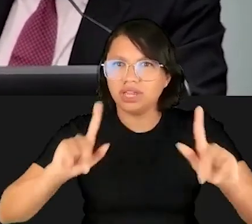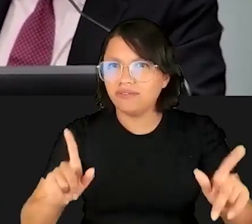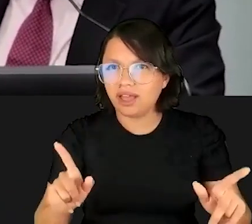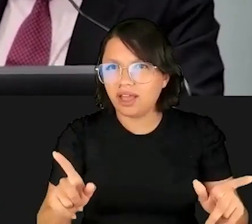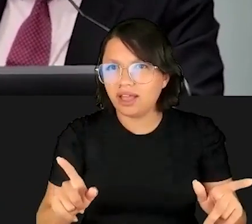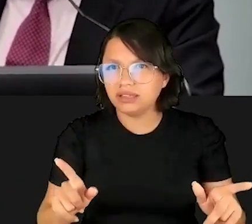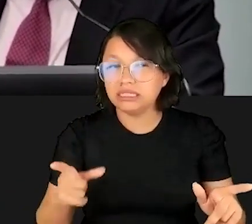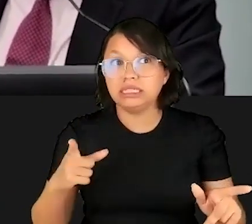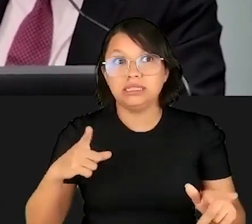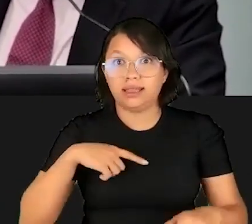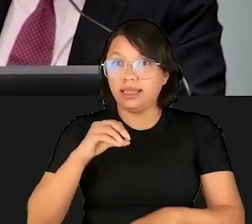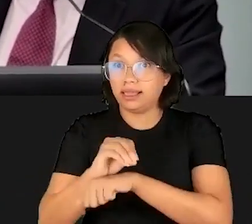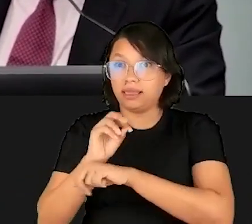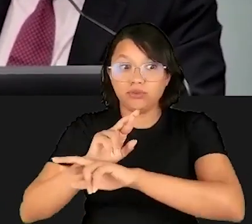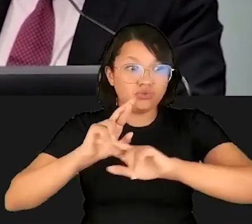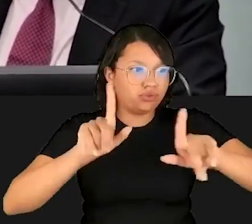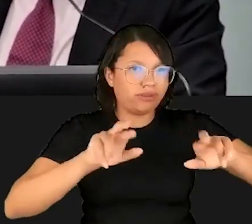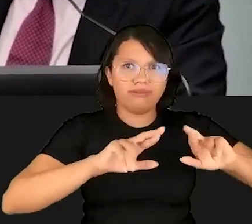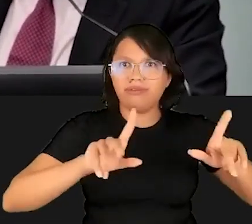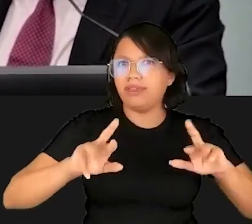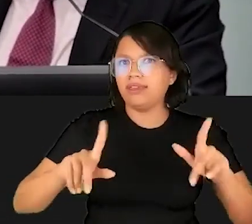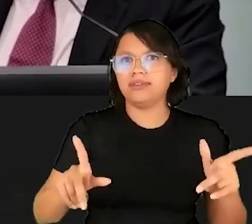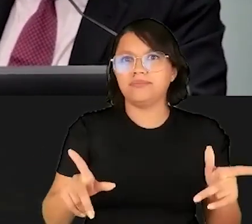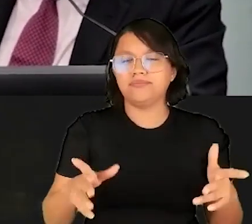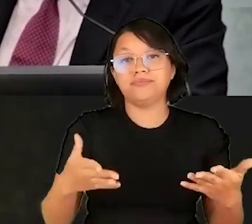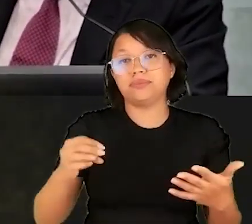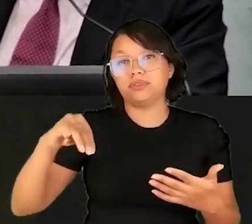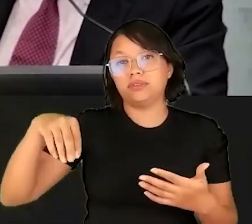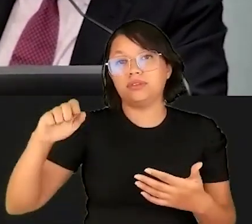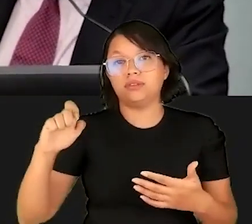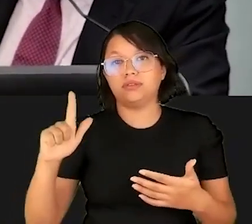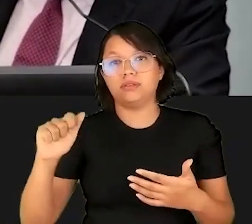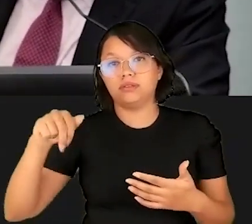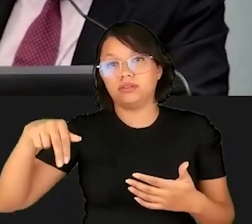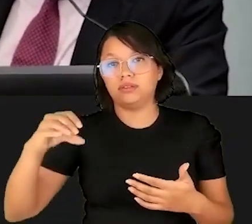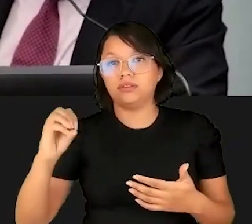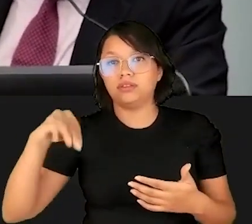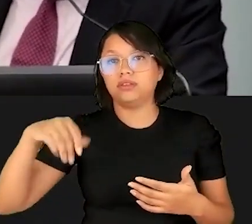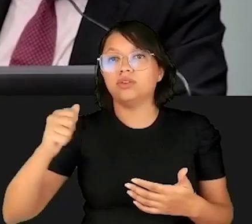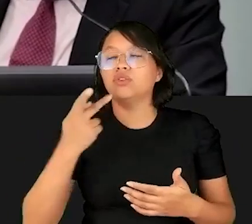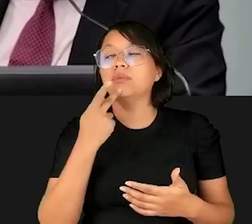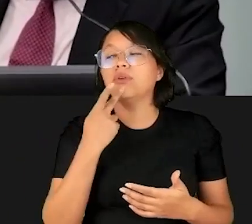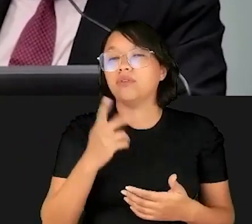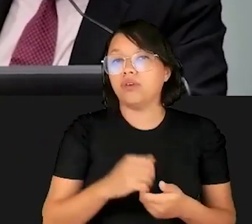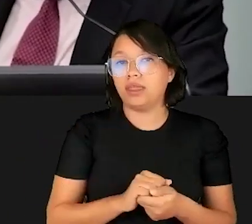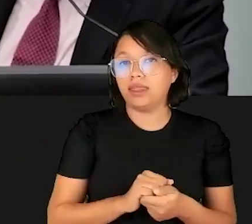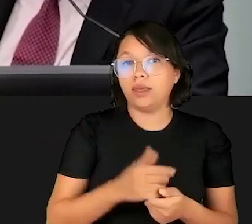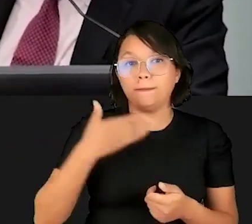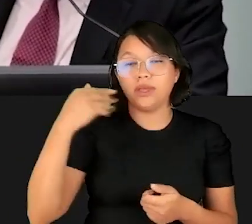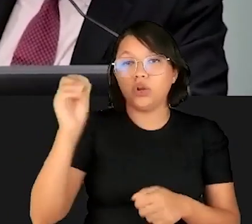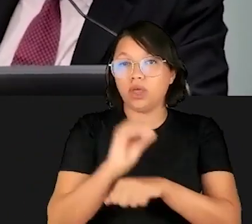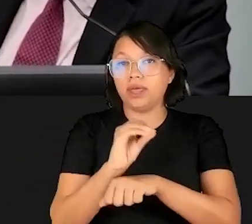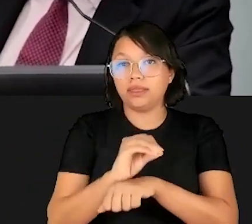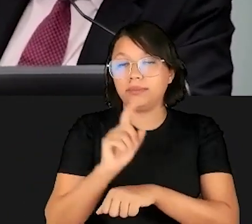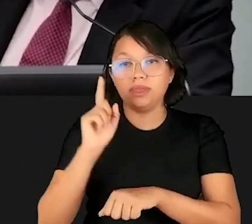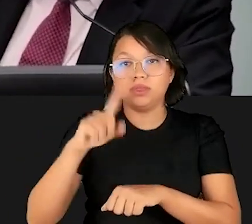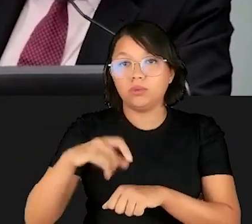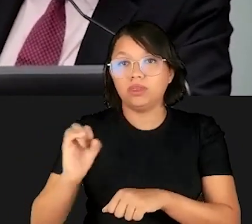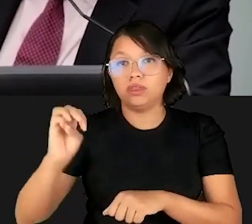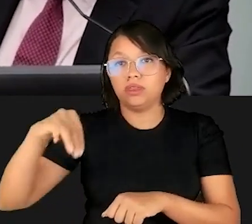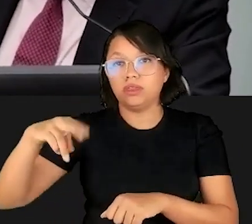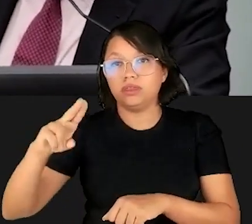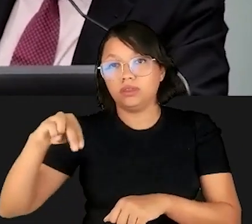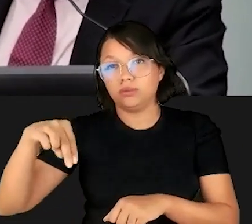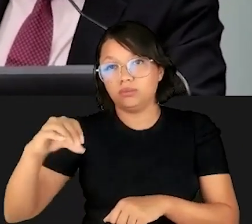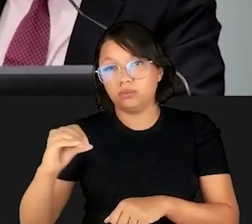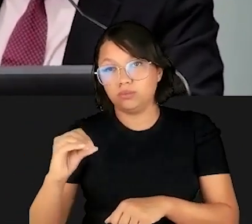muito discrepantes. Então, por exemplo, melanoma que eu mencionei anteriormente. O melhor tratamento para melanoma hoje é imunoterapia.